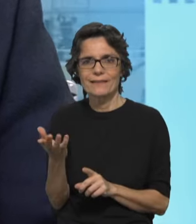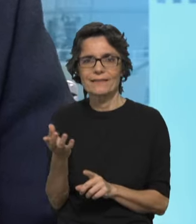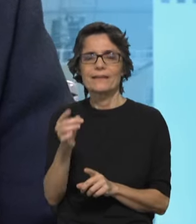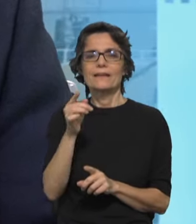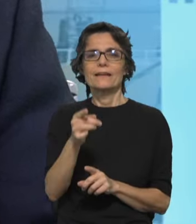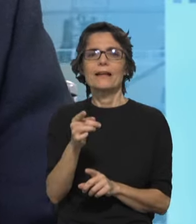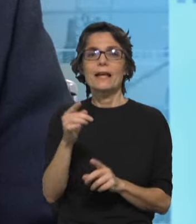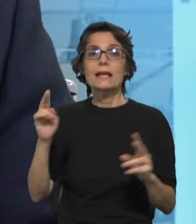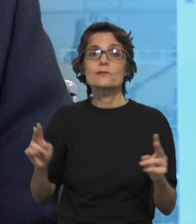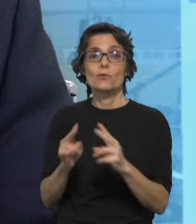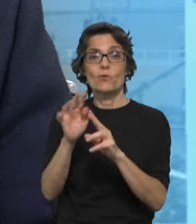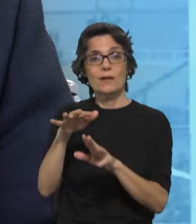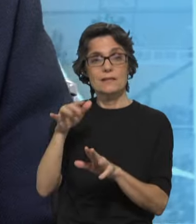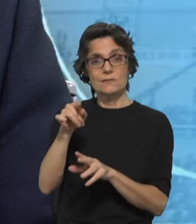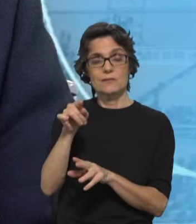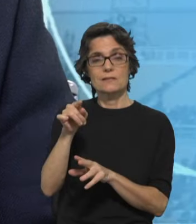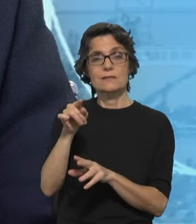eucarístico ajuda-nos